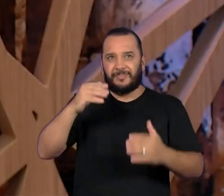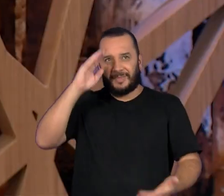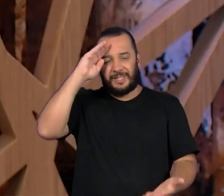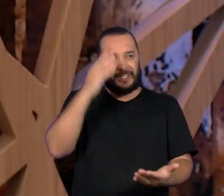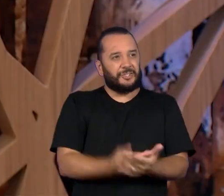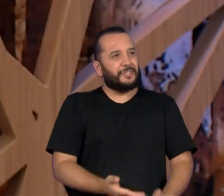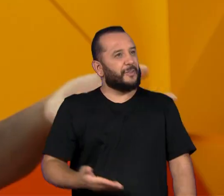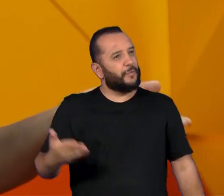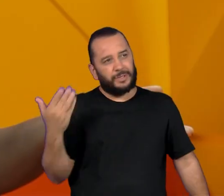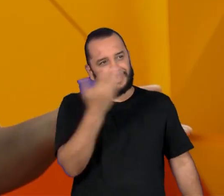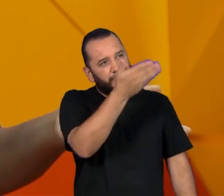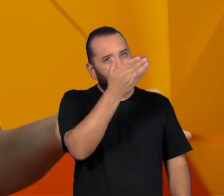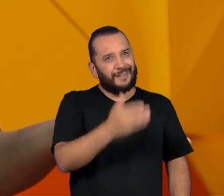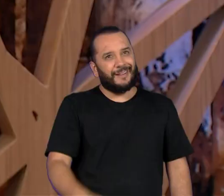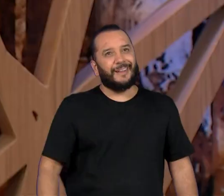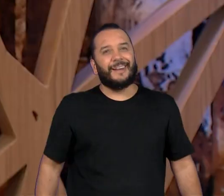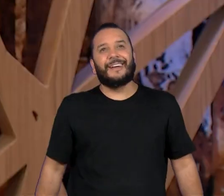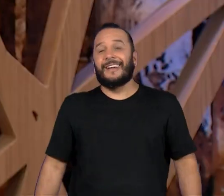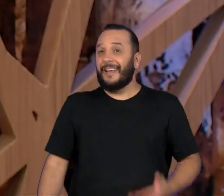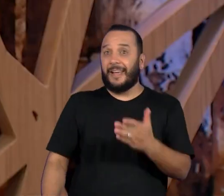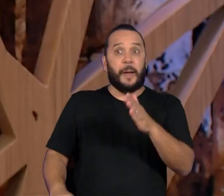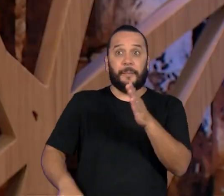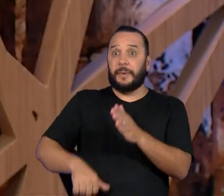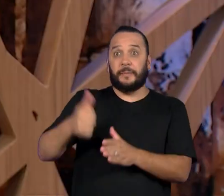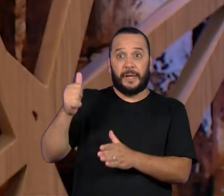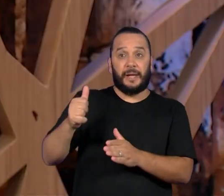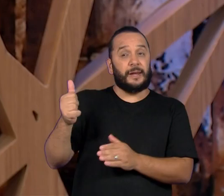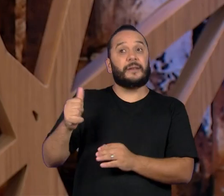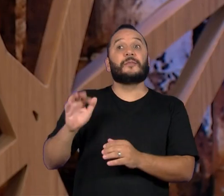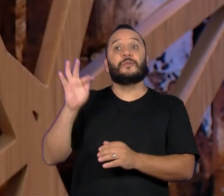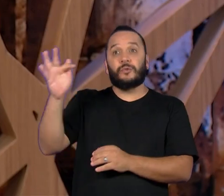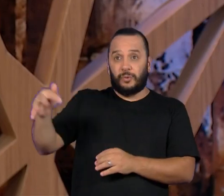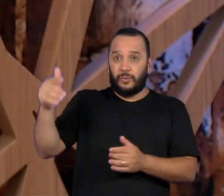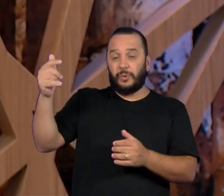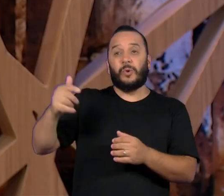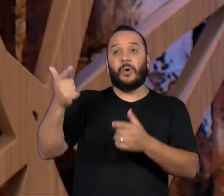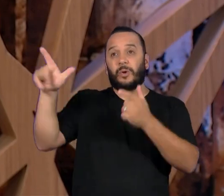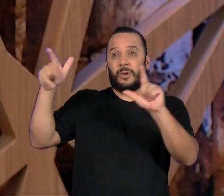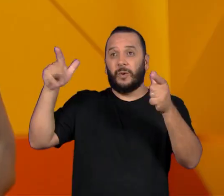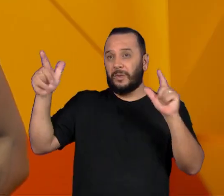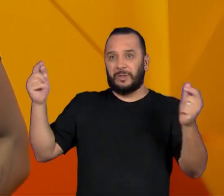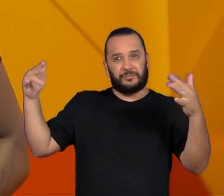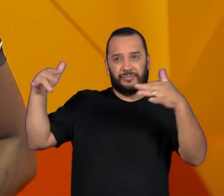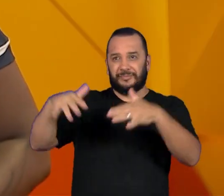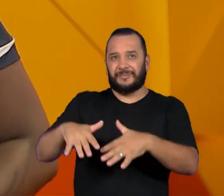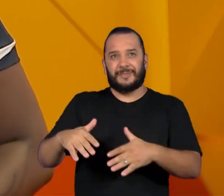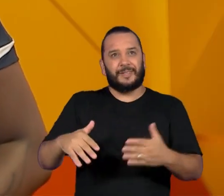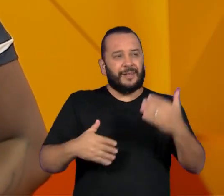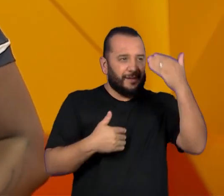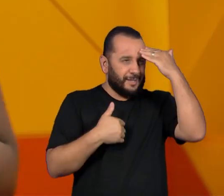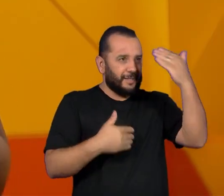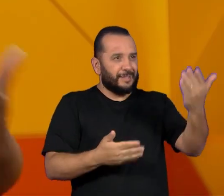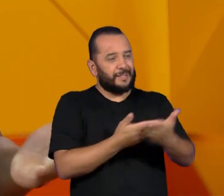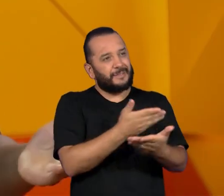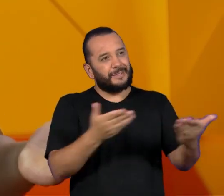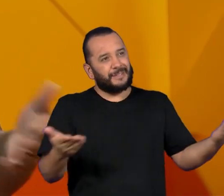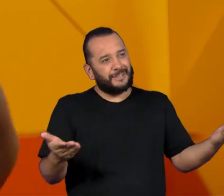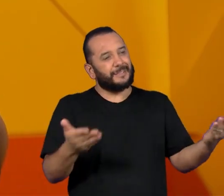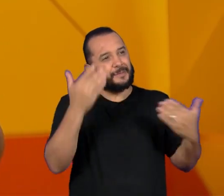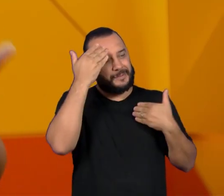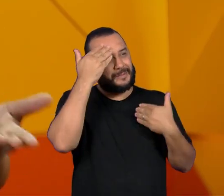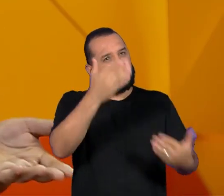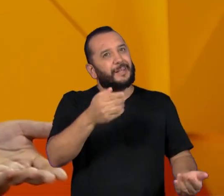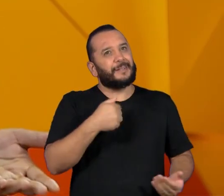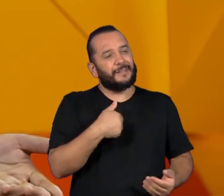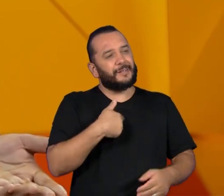você. Vai estar cheia depois, ela é a primeira de muitas que vão vir. Primeira de muitas. Eu quero muito agradecer vocês, obrigada.